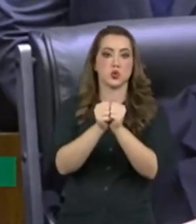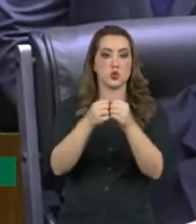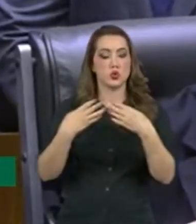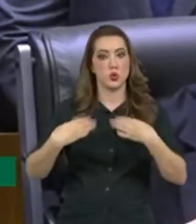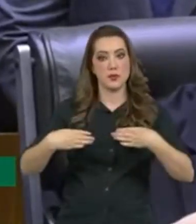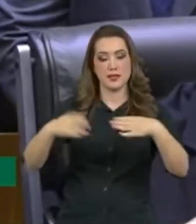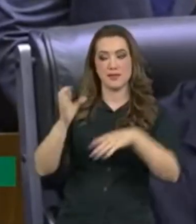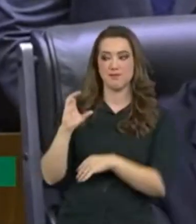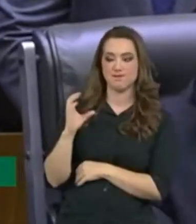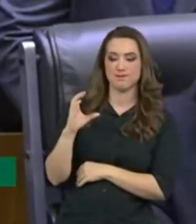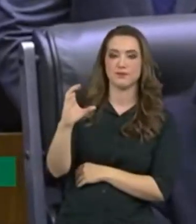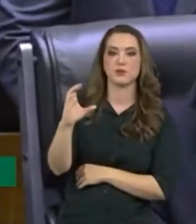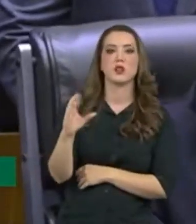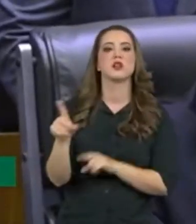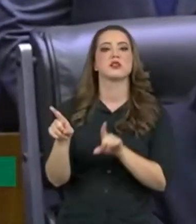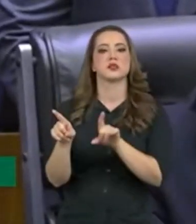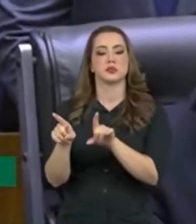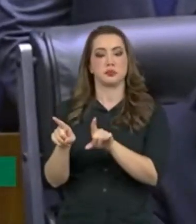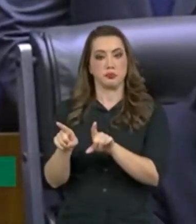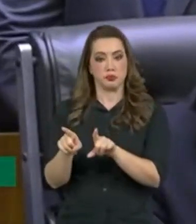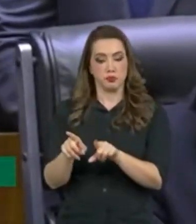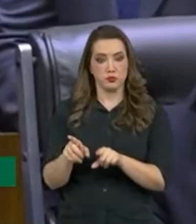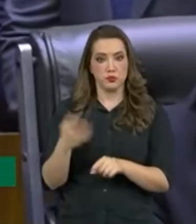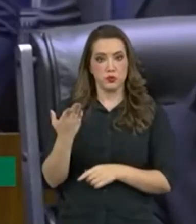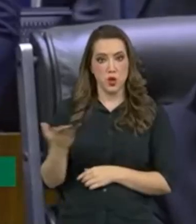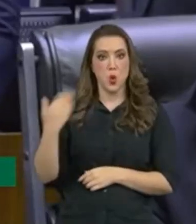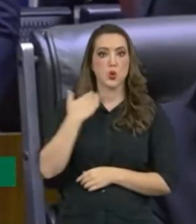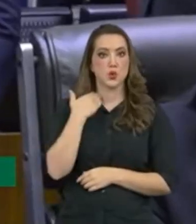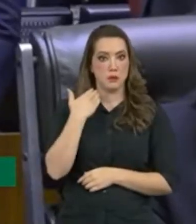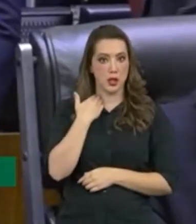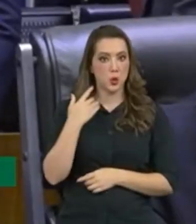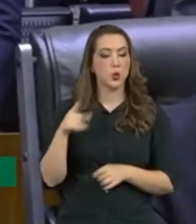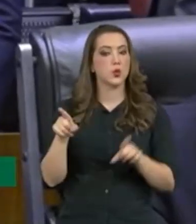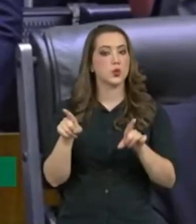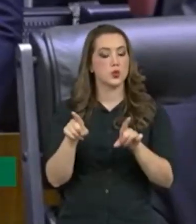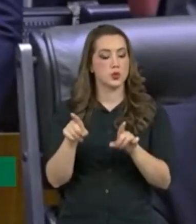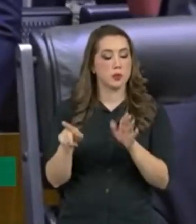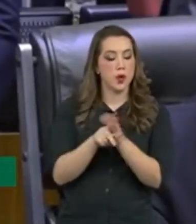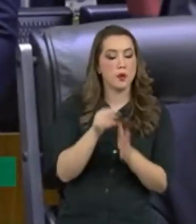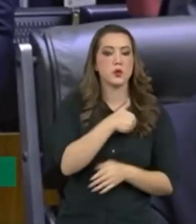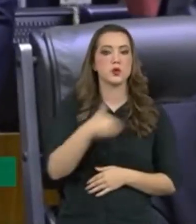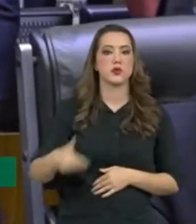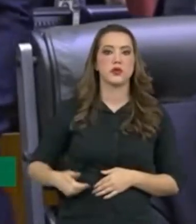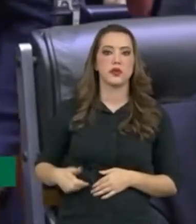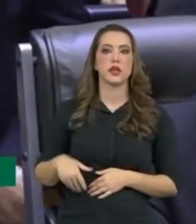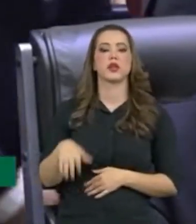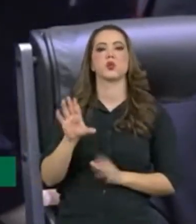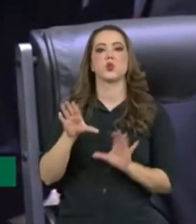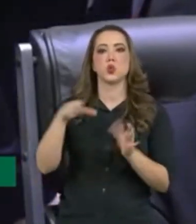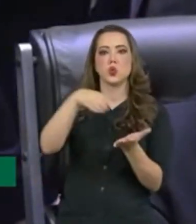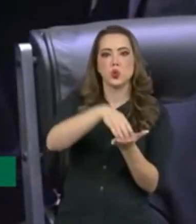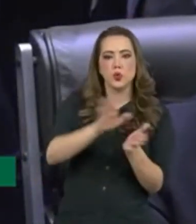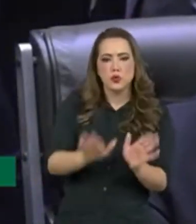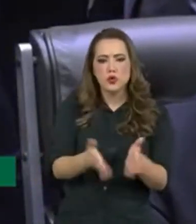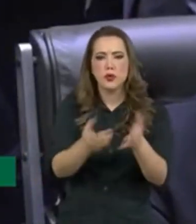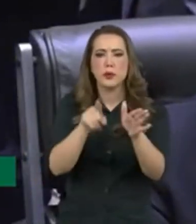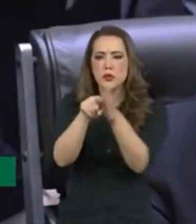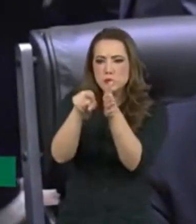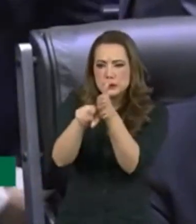Ciência e Tecnologia e Inovação, os bancos públicos estatais, agência de fomento à